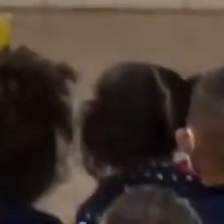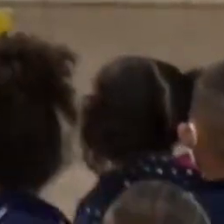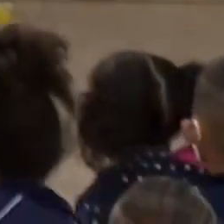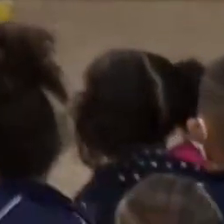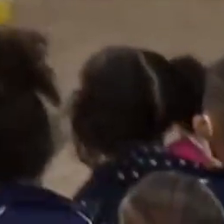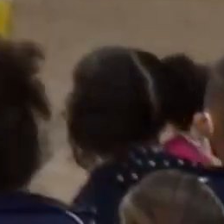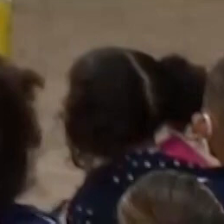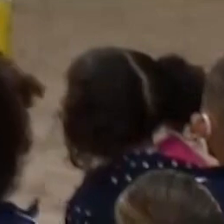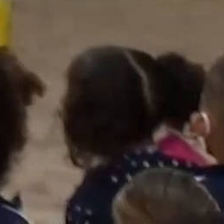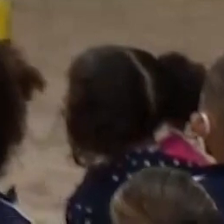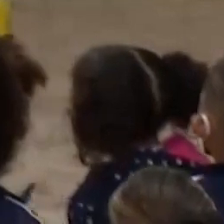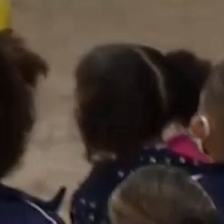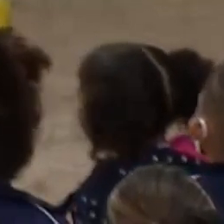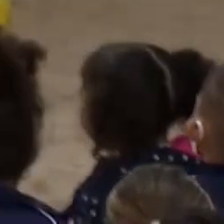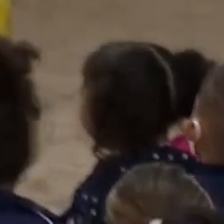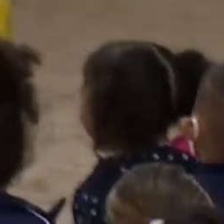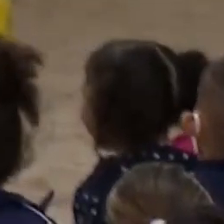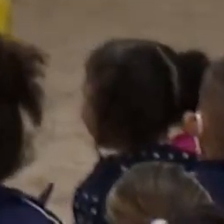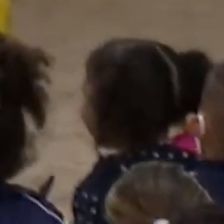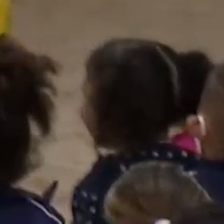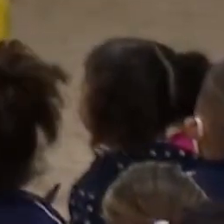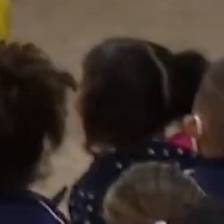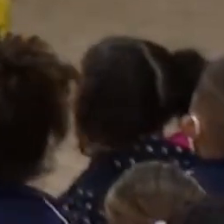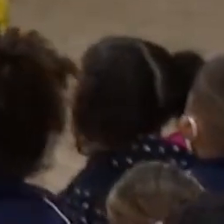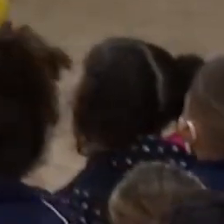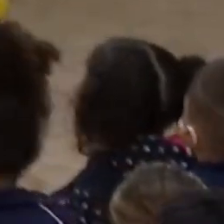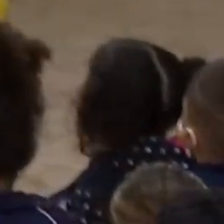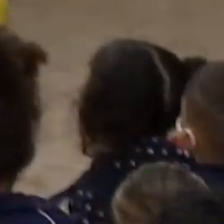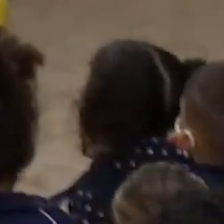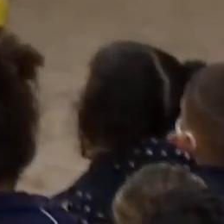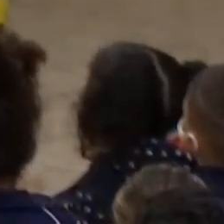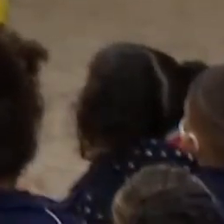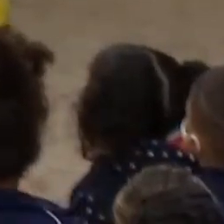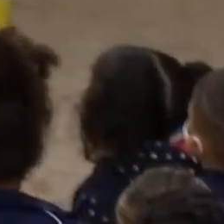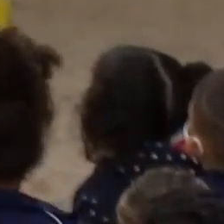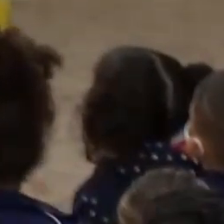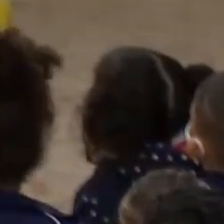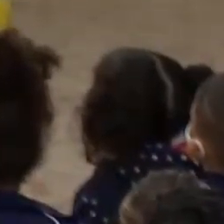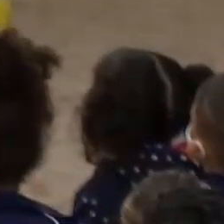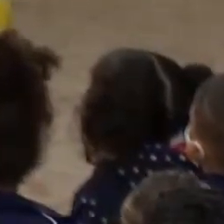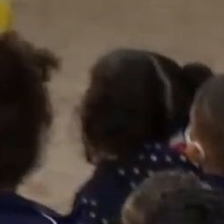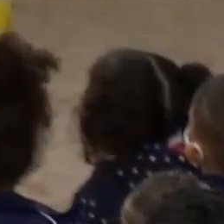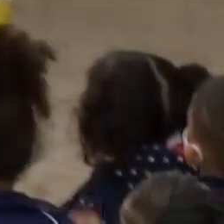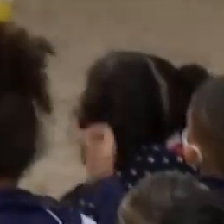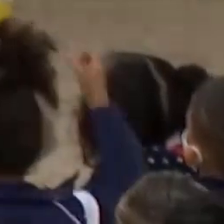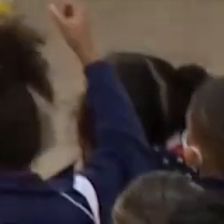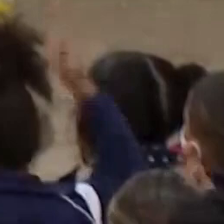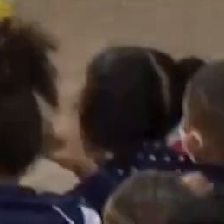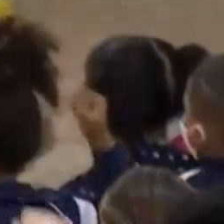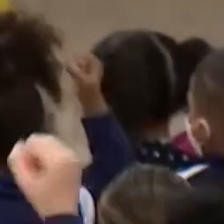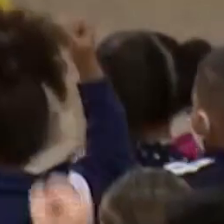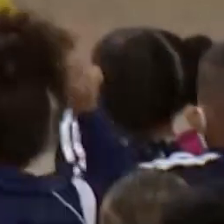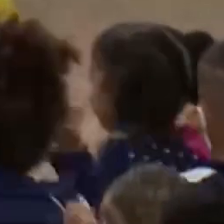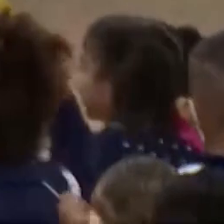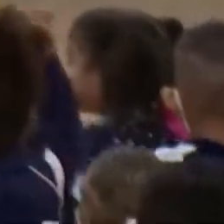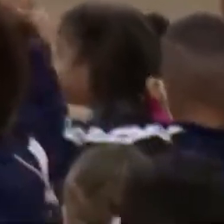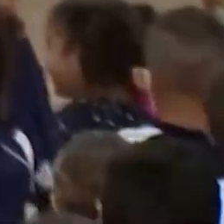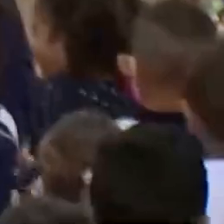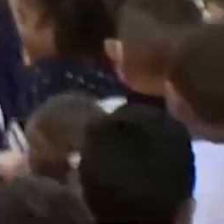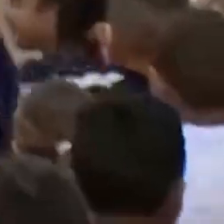Agora vocês estão só. Forte! forte, faz assim,